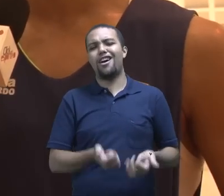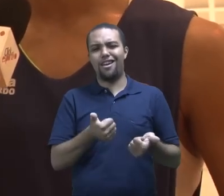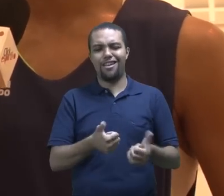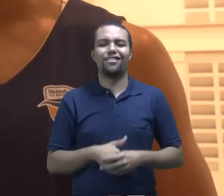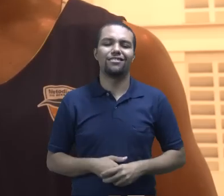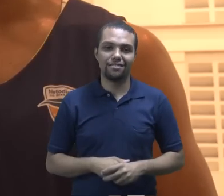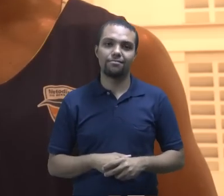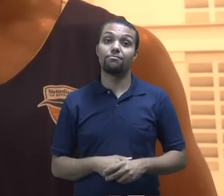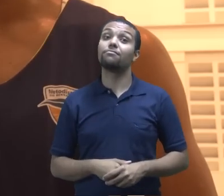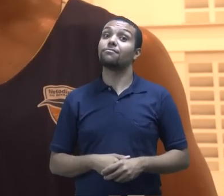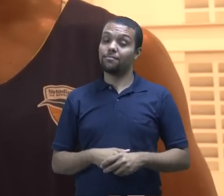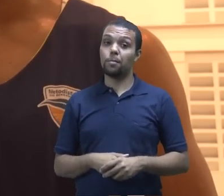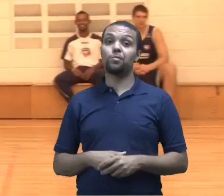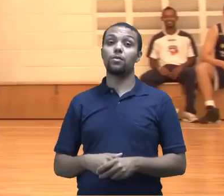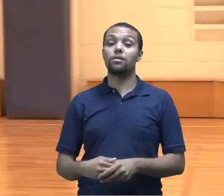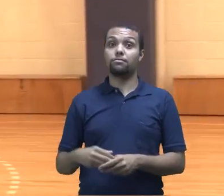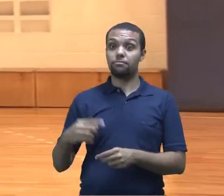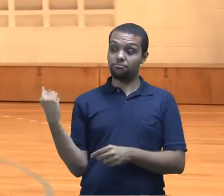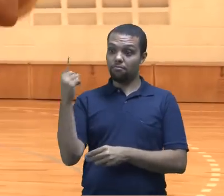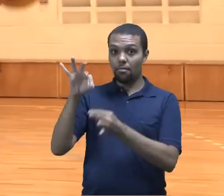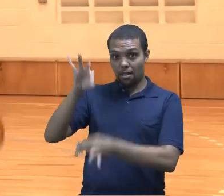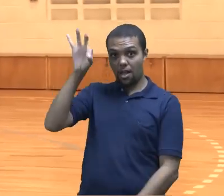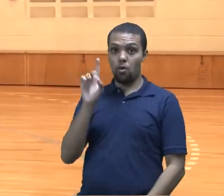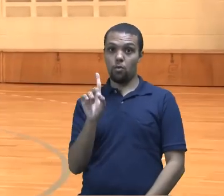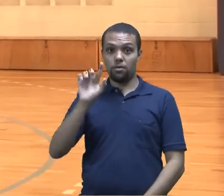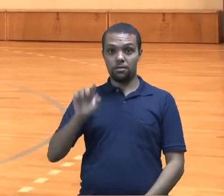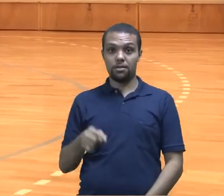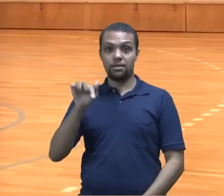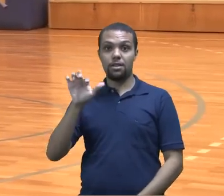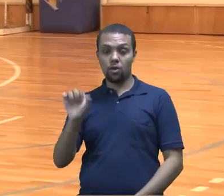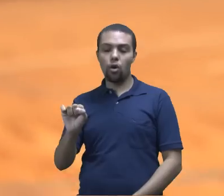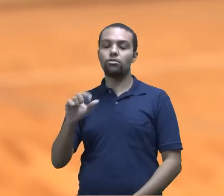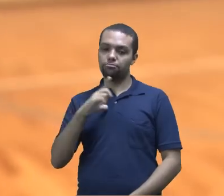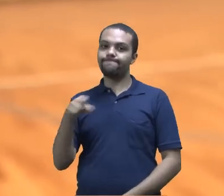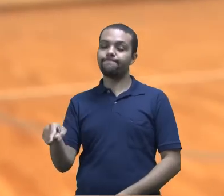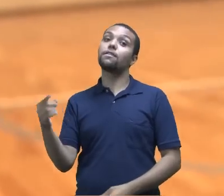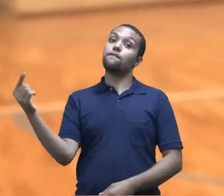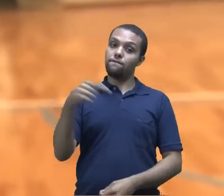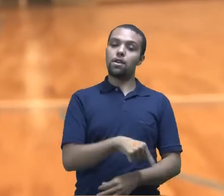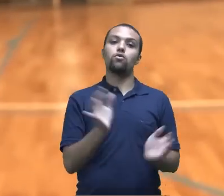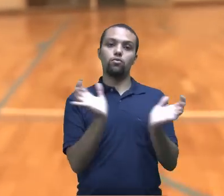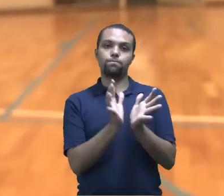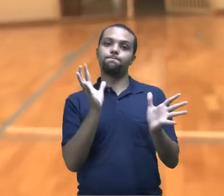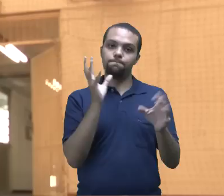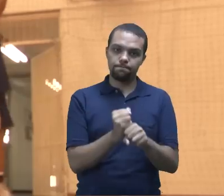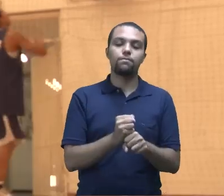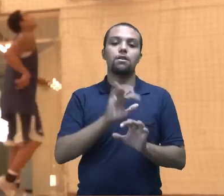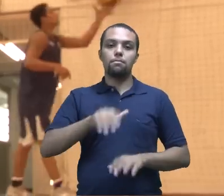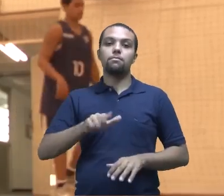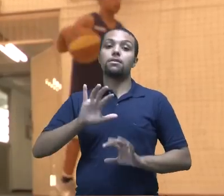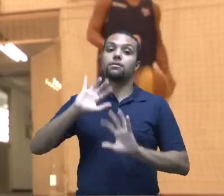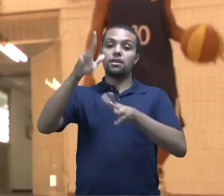classe de brincadeira. É, Munhoz, 1,78 m de muito talento, que chega para somar no